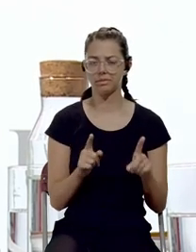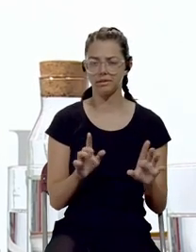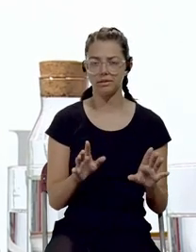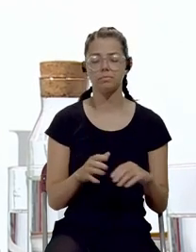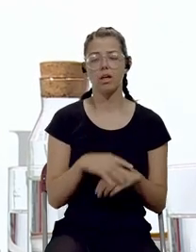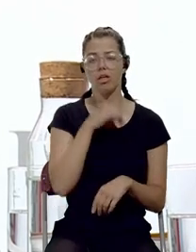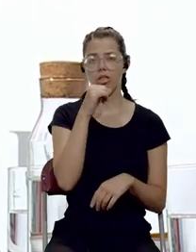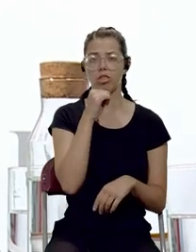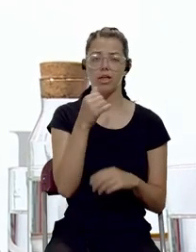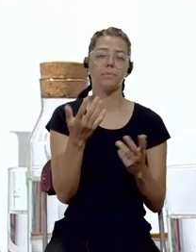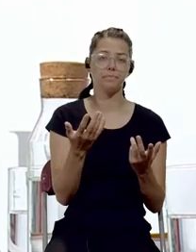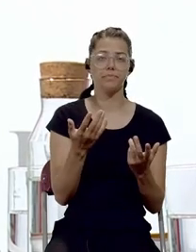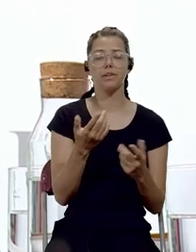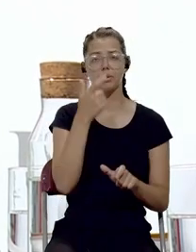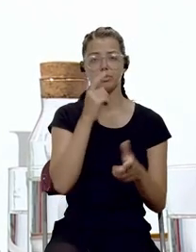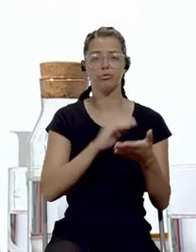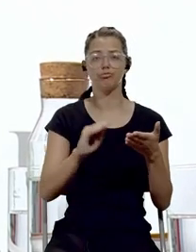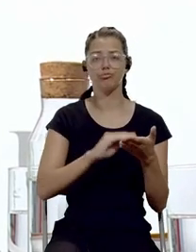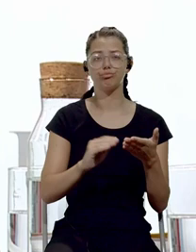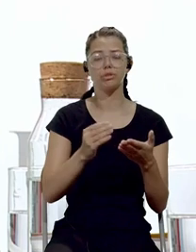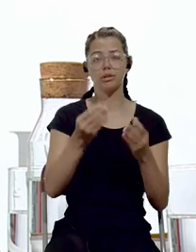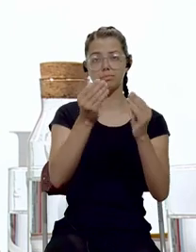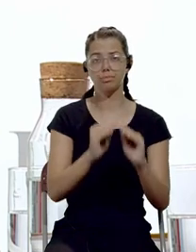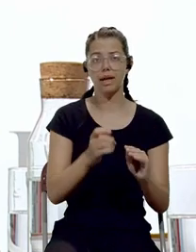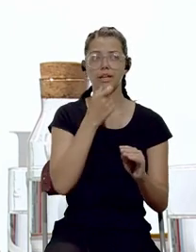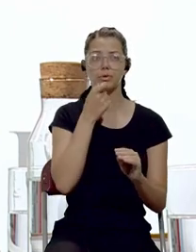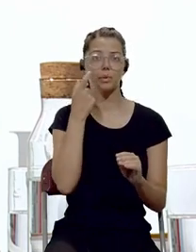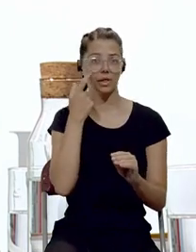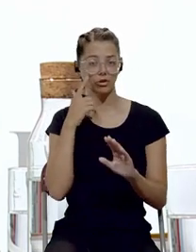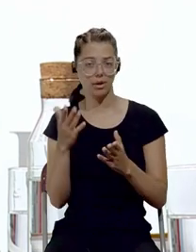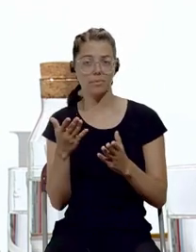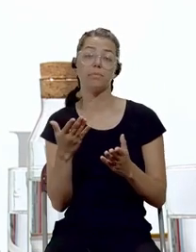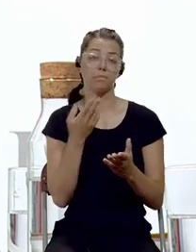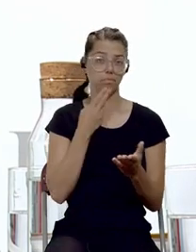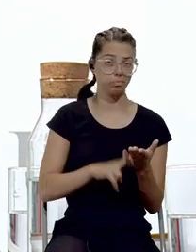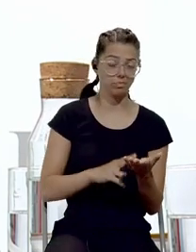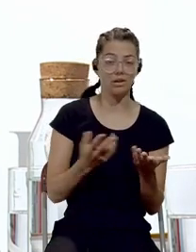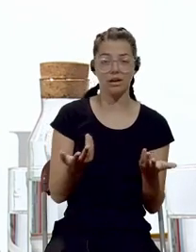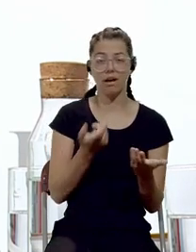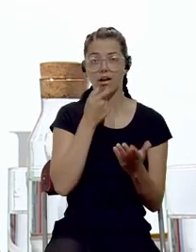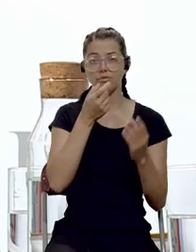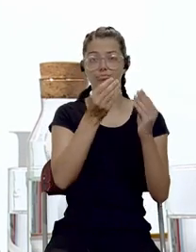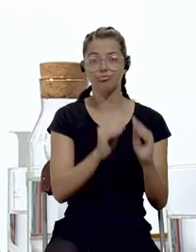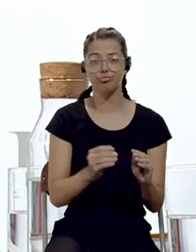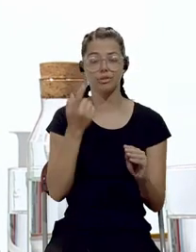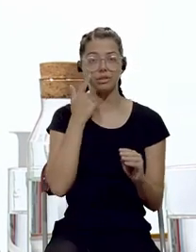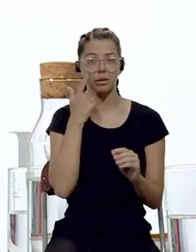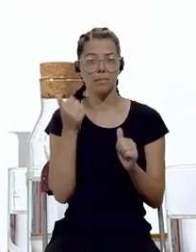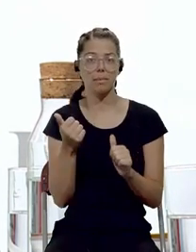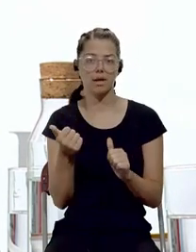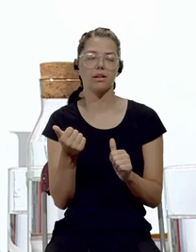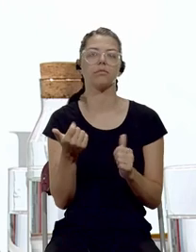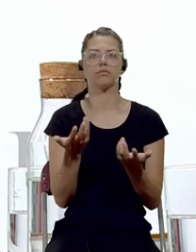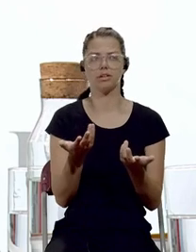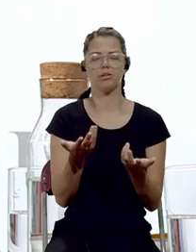Costuma-se dizer que os escritores escrevem sobre aquilo que conhecem, e isso é verdade, não é? Que só escrevendo sobre aquilo que conhecem muito bem é que podem